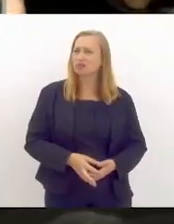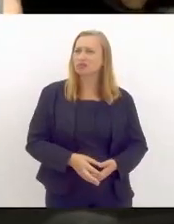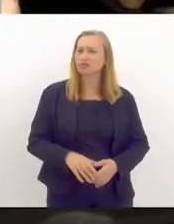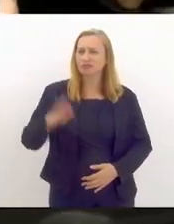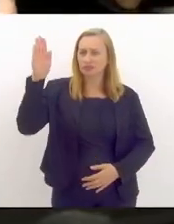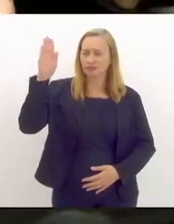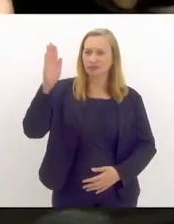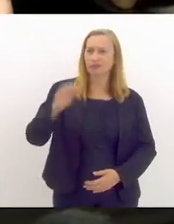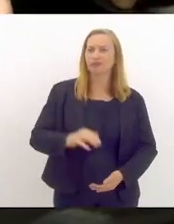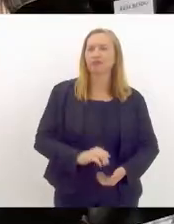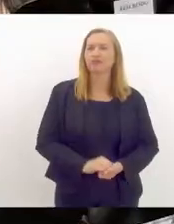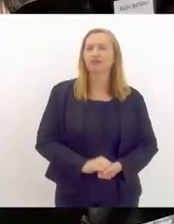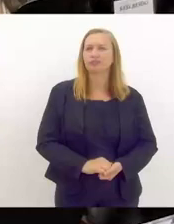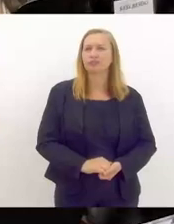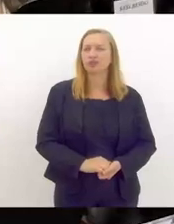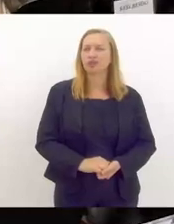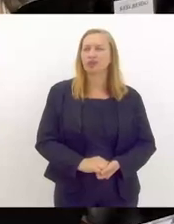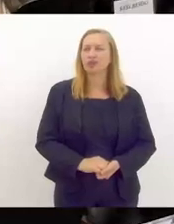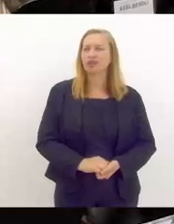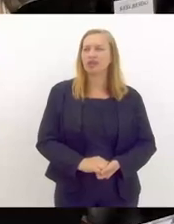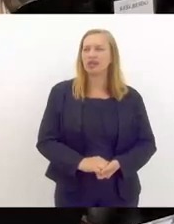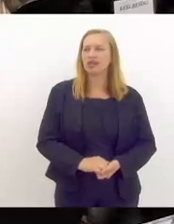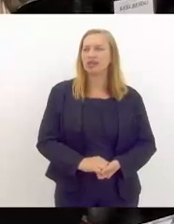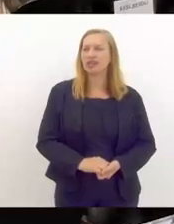Assim o prometo.